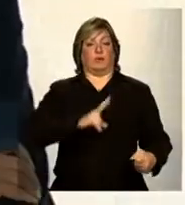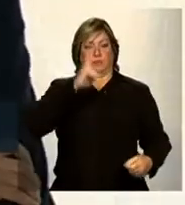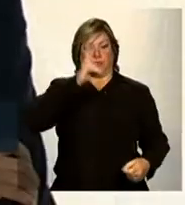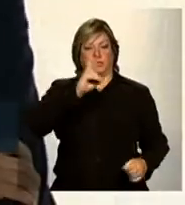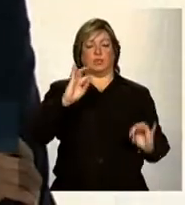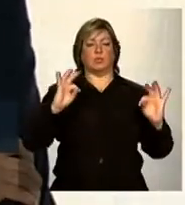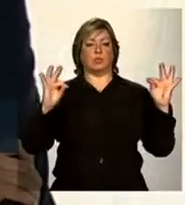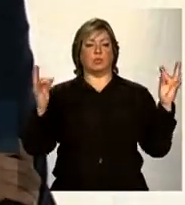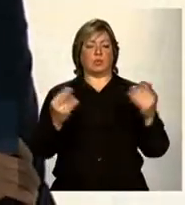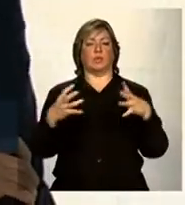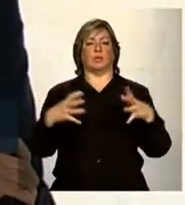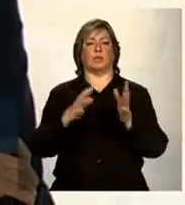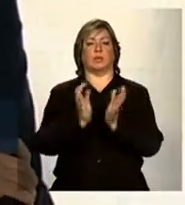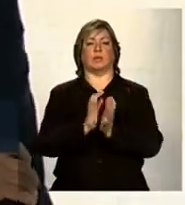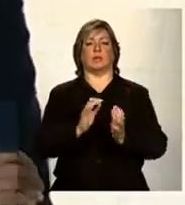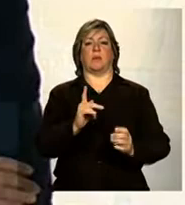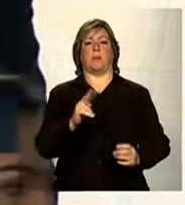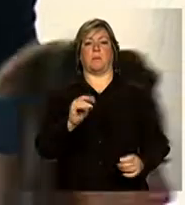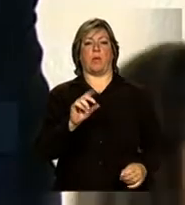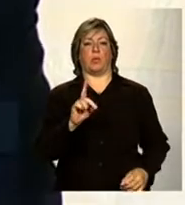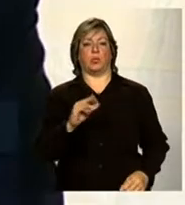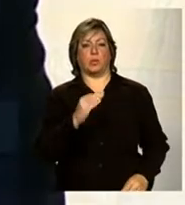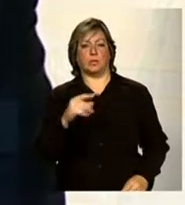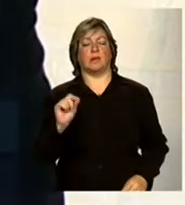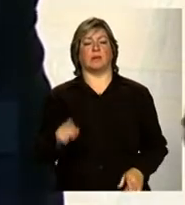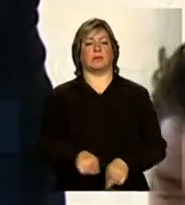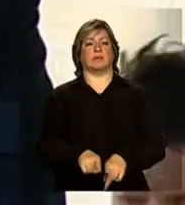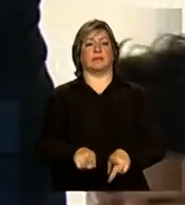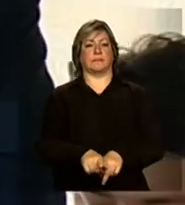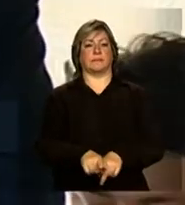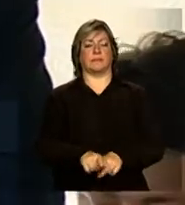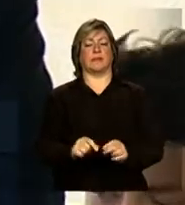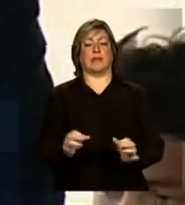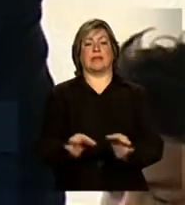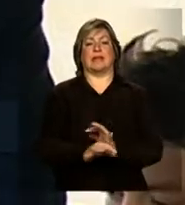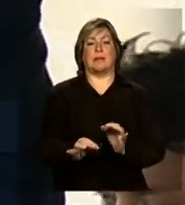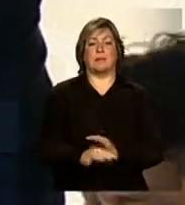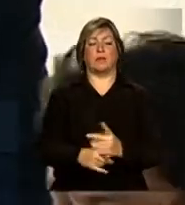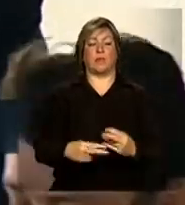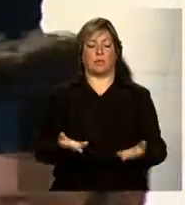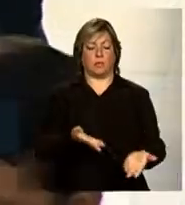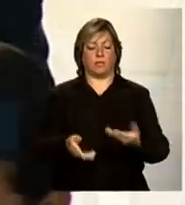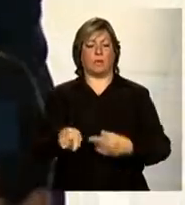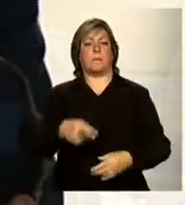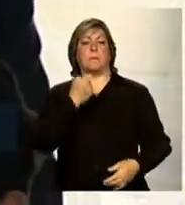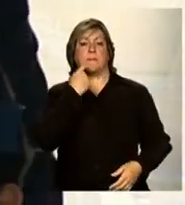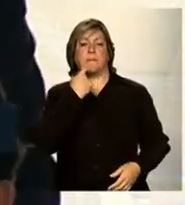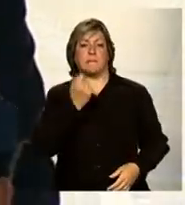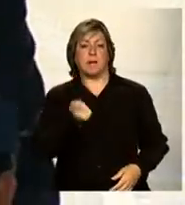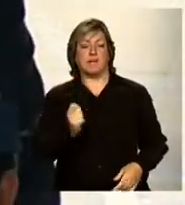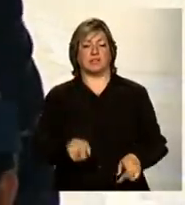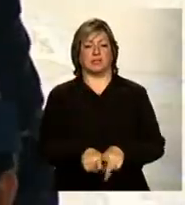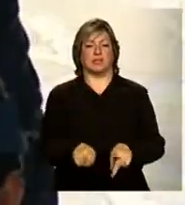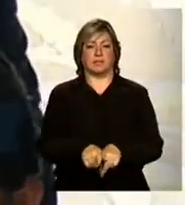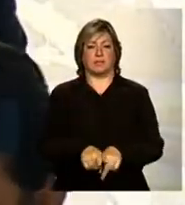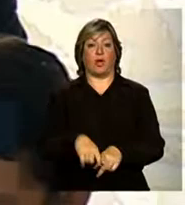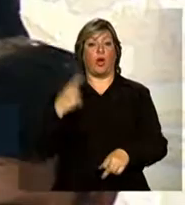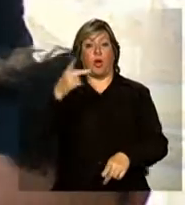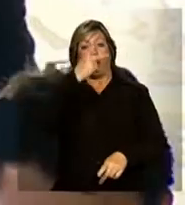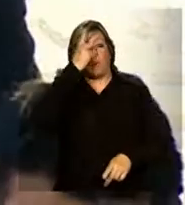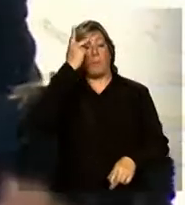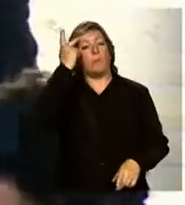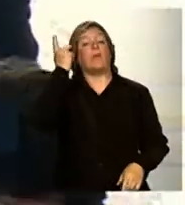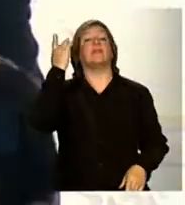desde a produção ao tratamento com peixe e até mesmo a conscientização da população